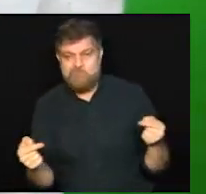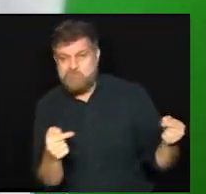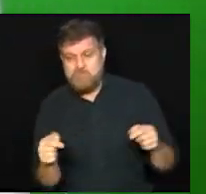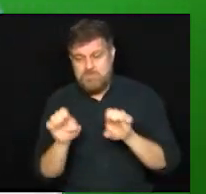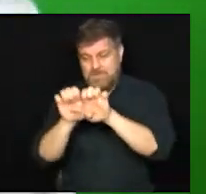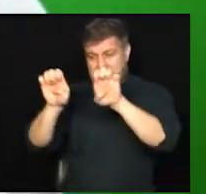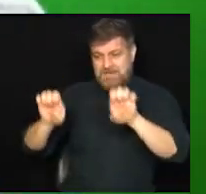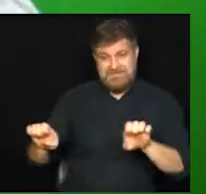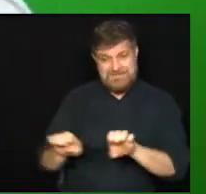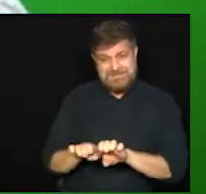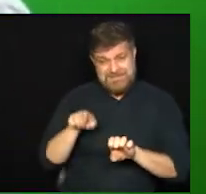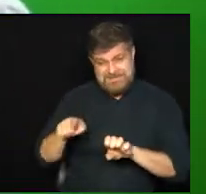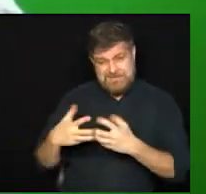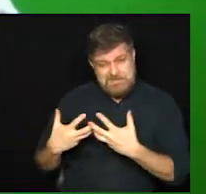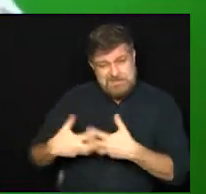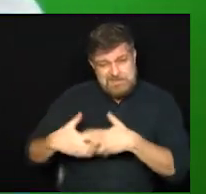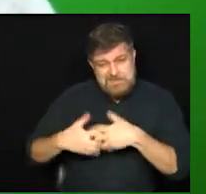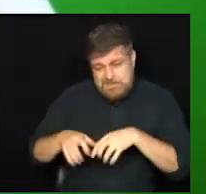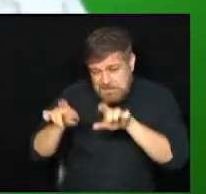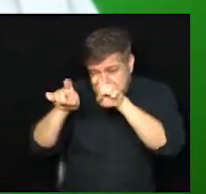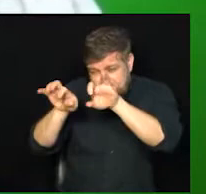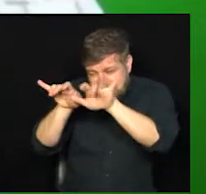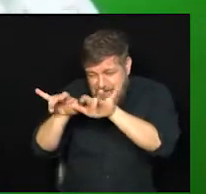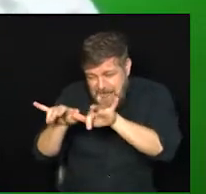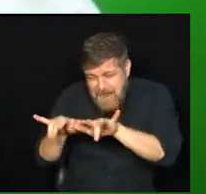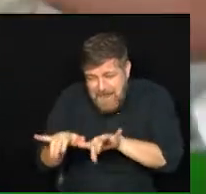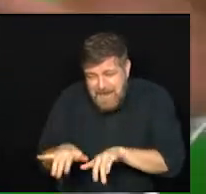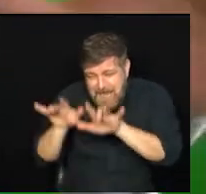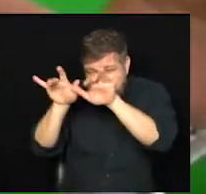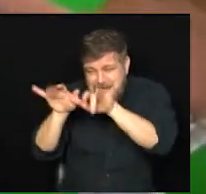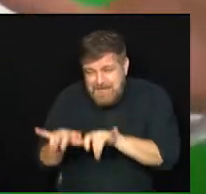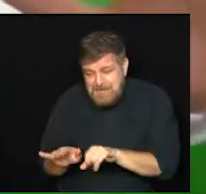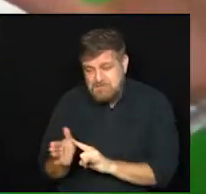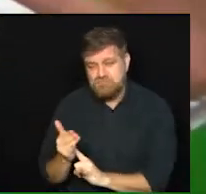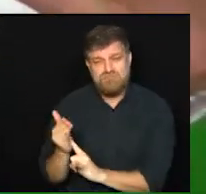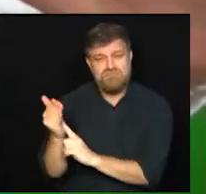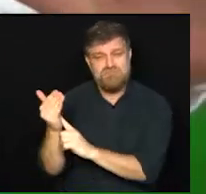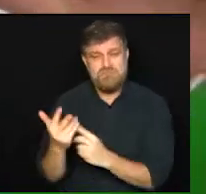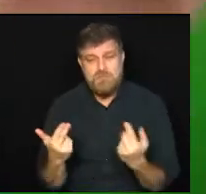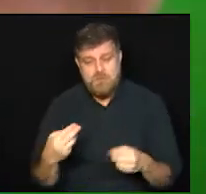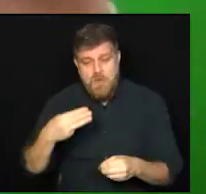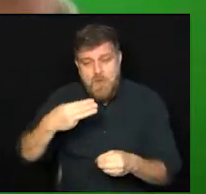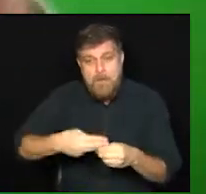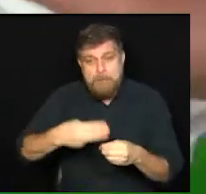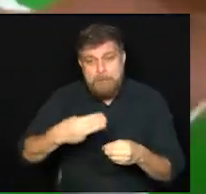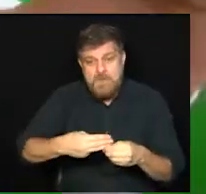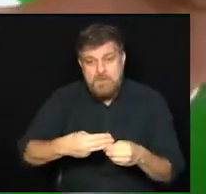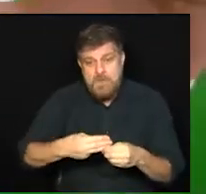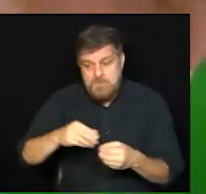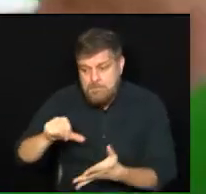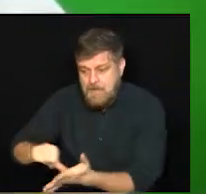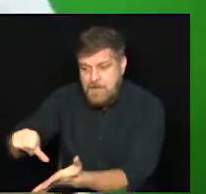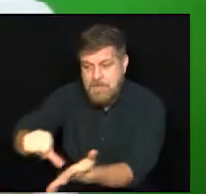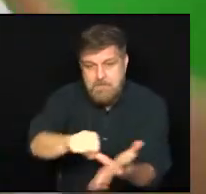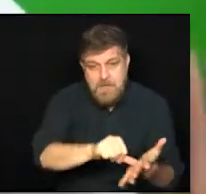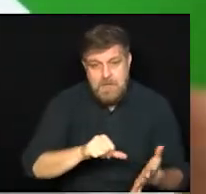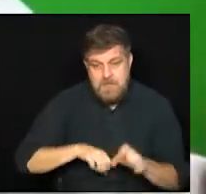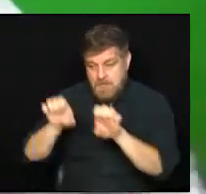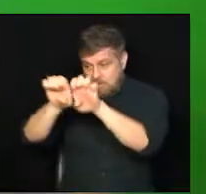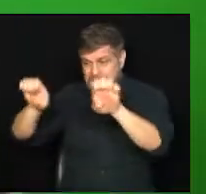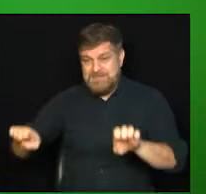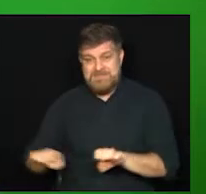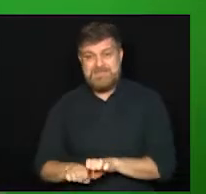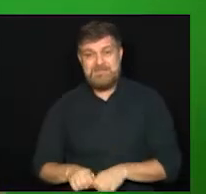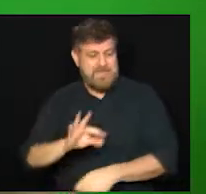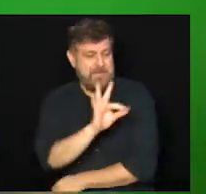sistema ele tem que ser todo digital, assim como todas as grandes metrópoles. Digital. Você não tem que ir na